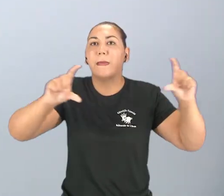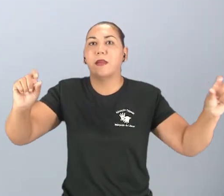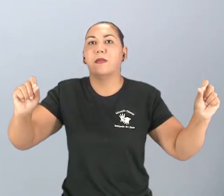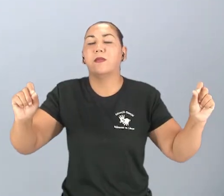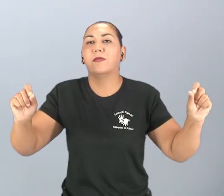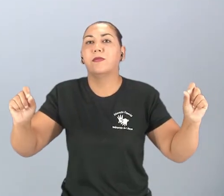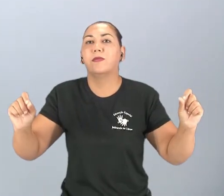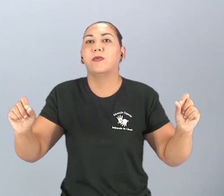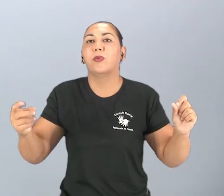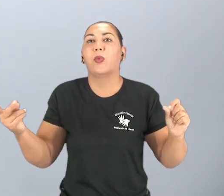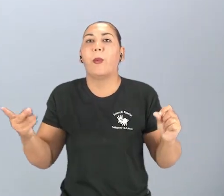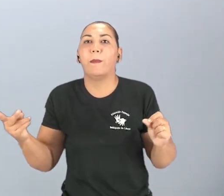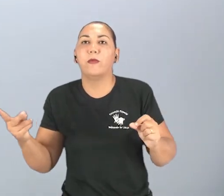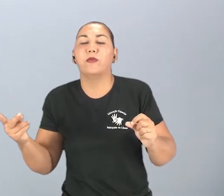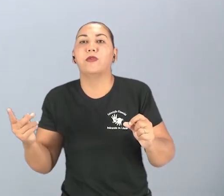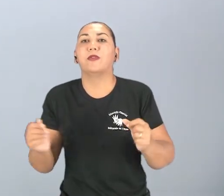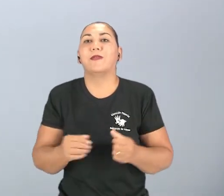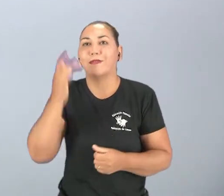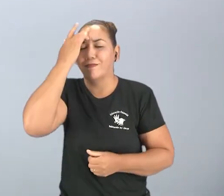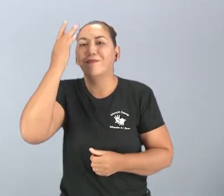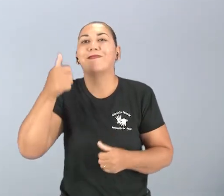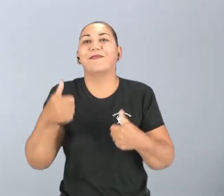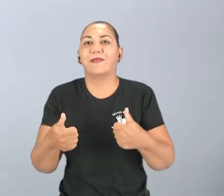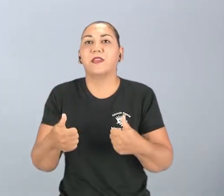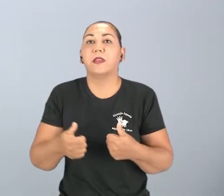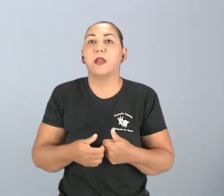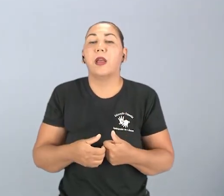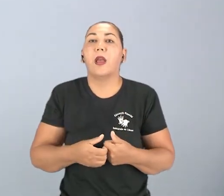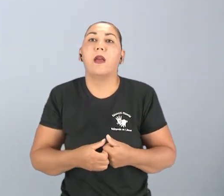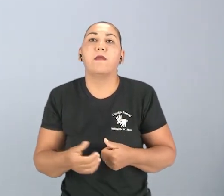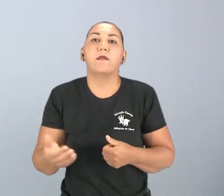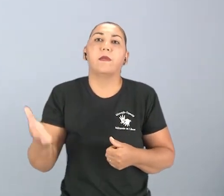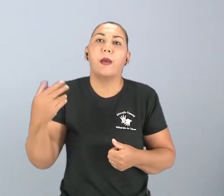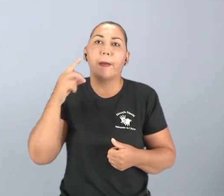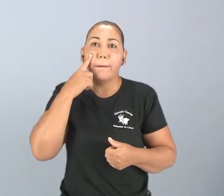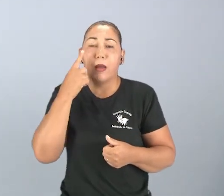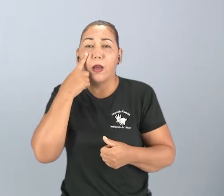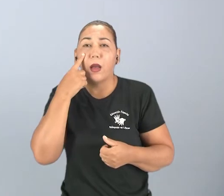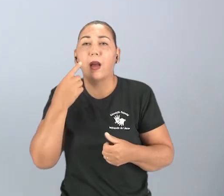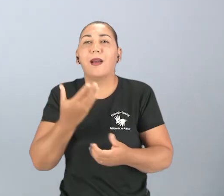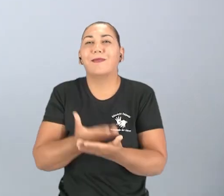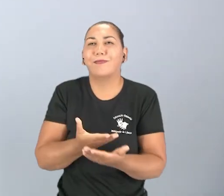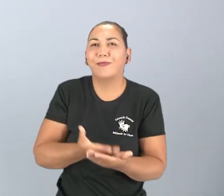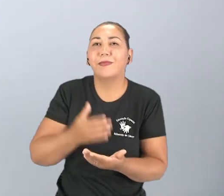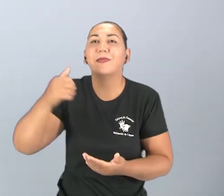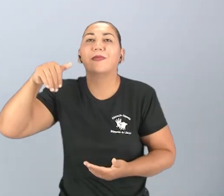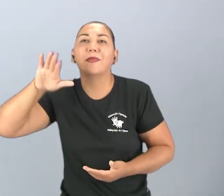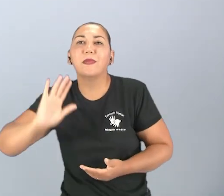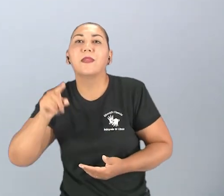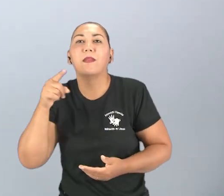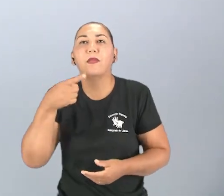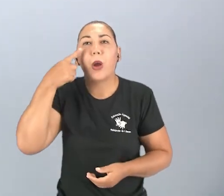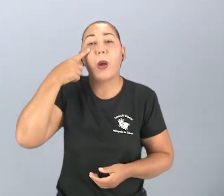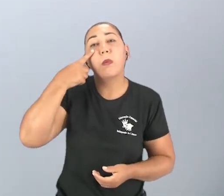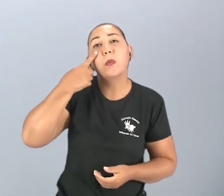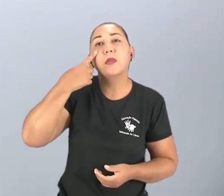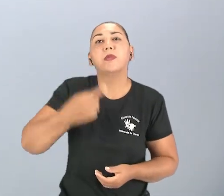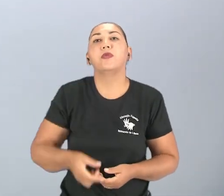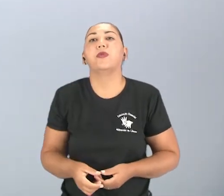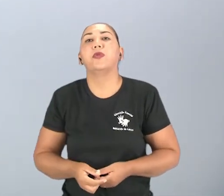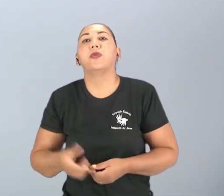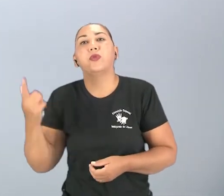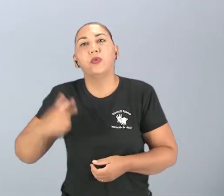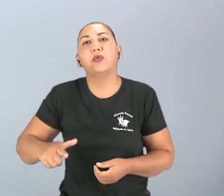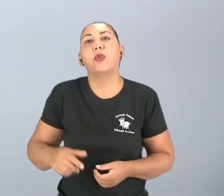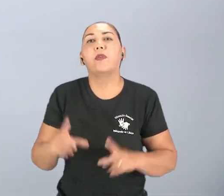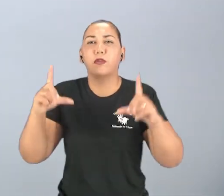2 orações. Foi fácil, não foi? Gente, para ver um pouco mais sobre o assunto, para você poder reassistir essa aula, fazer o print